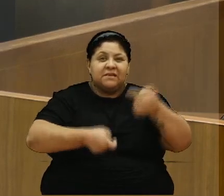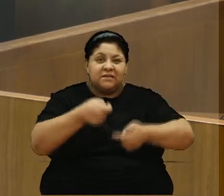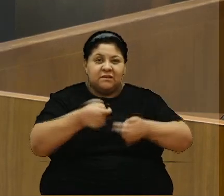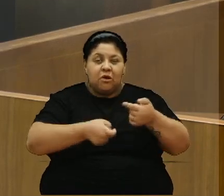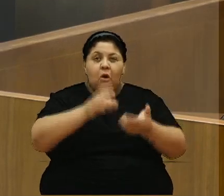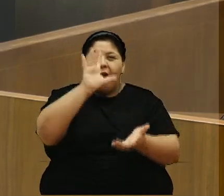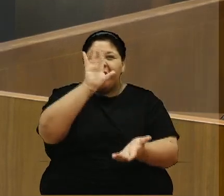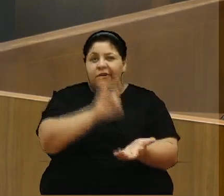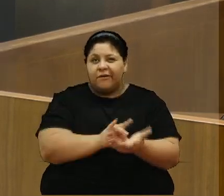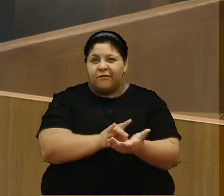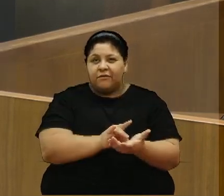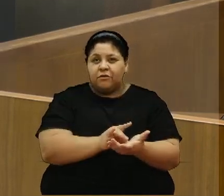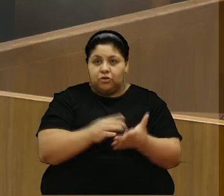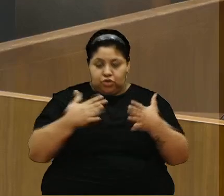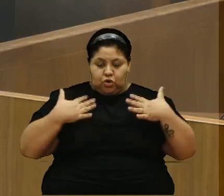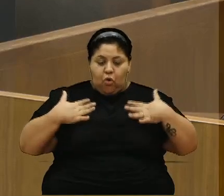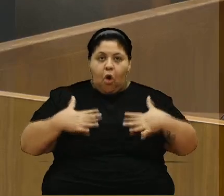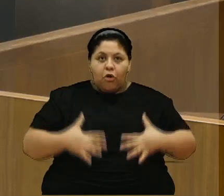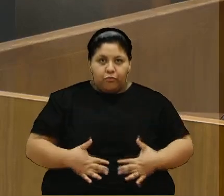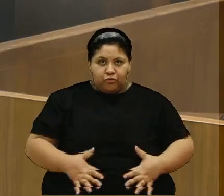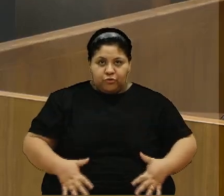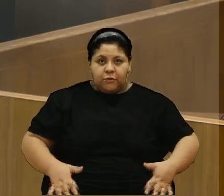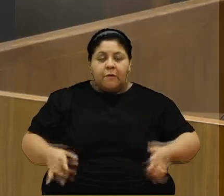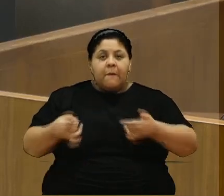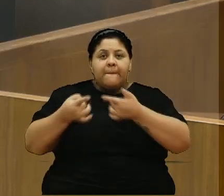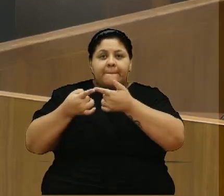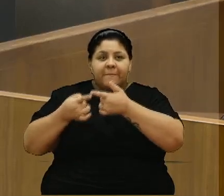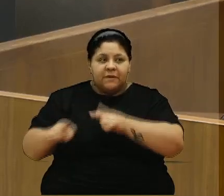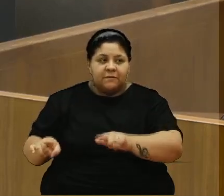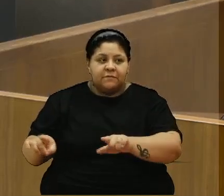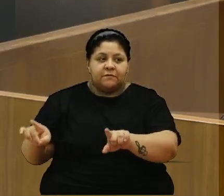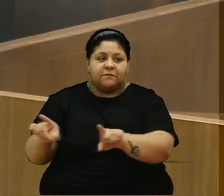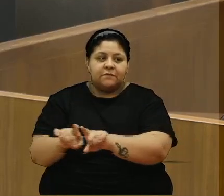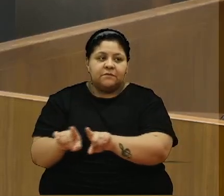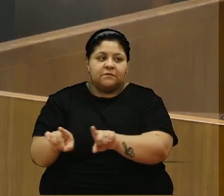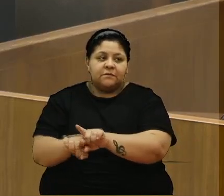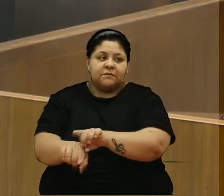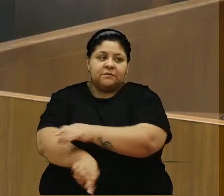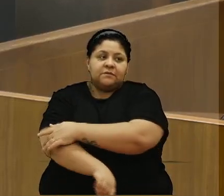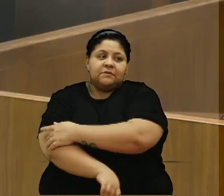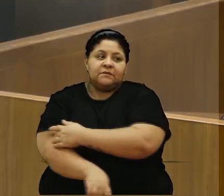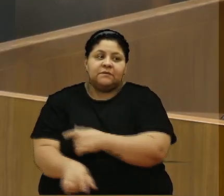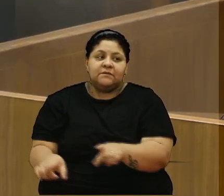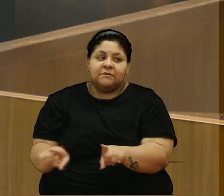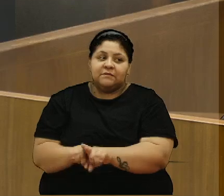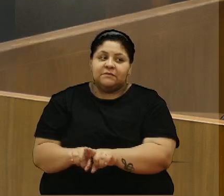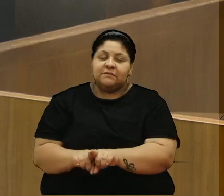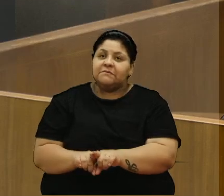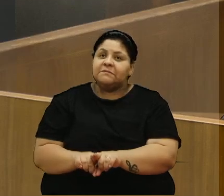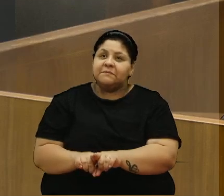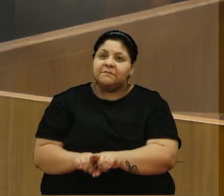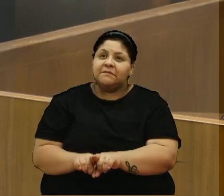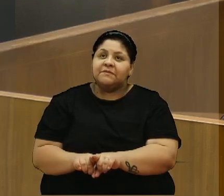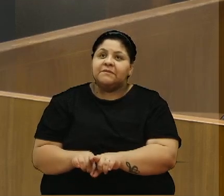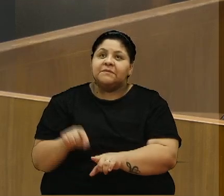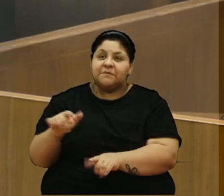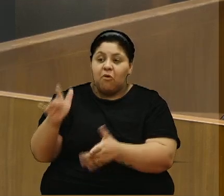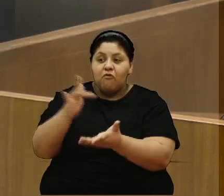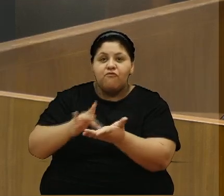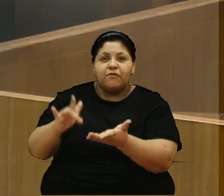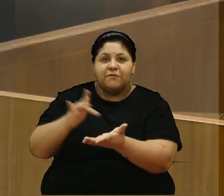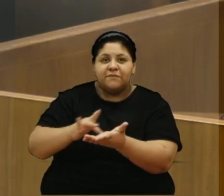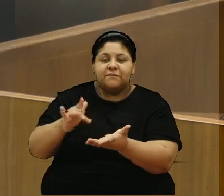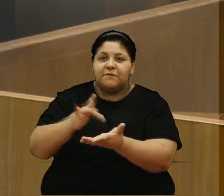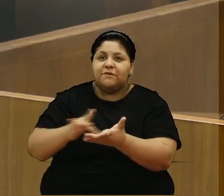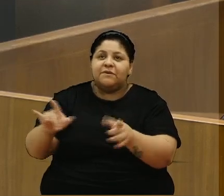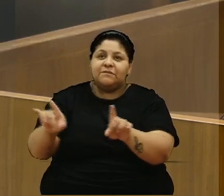efetivado de corpos, mas muitas vezes, e hoje a maioria dos crimes são virtuais.